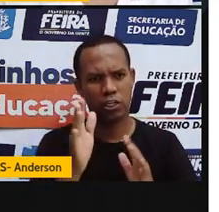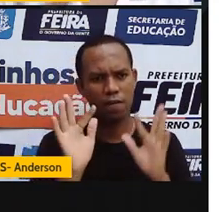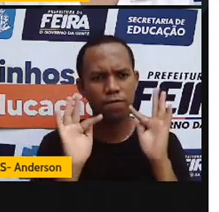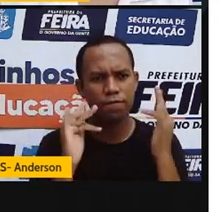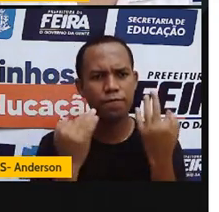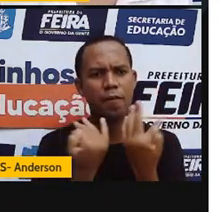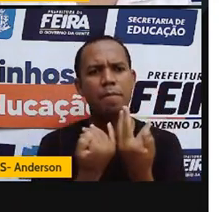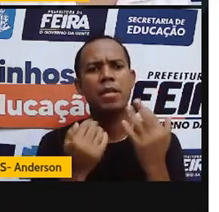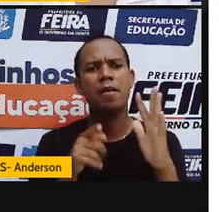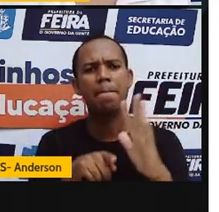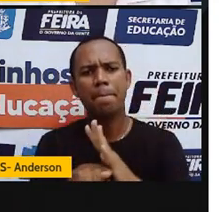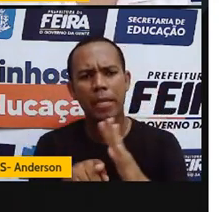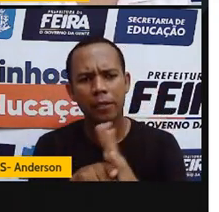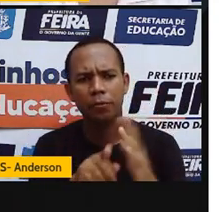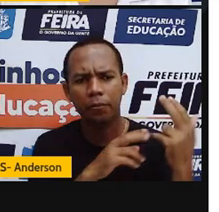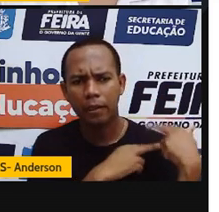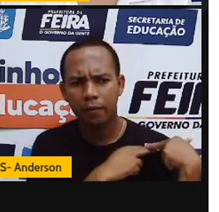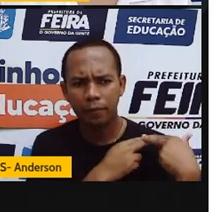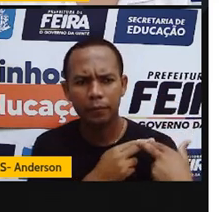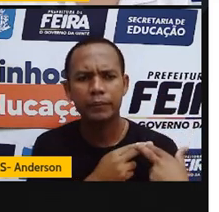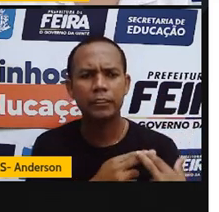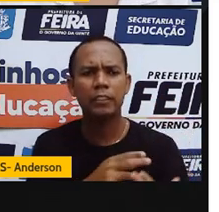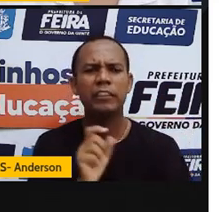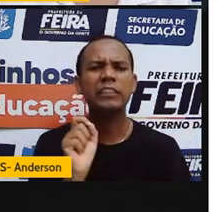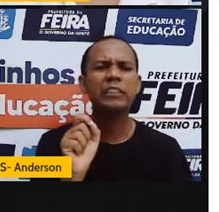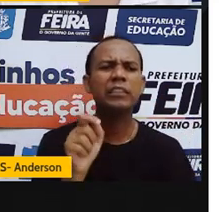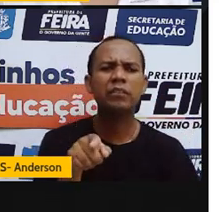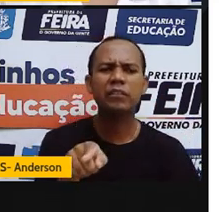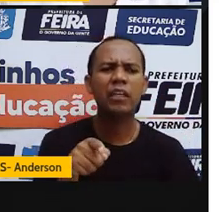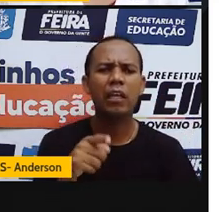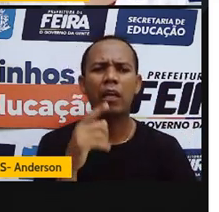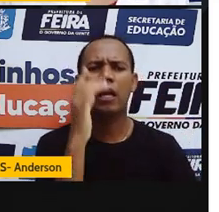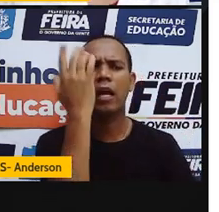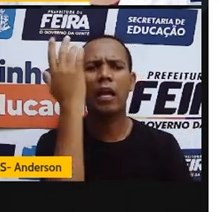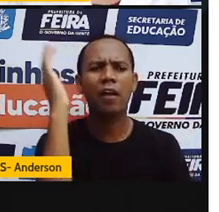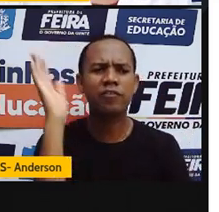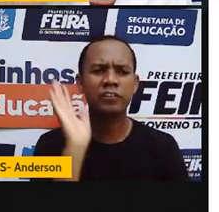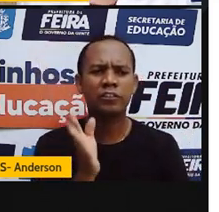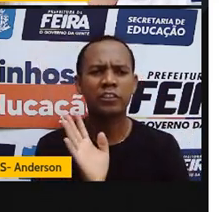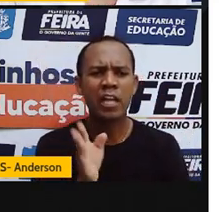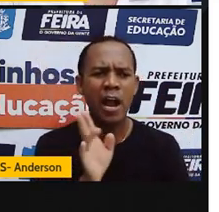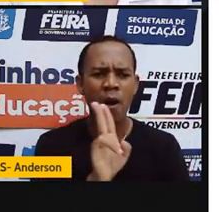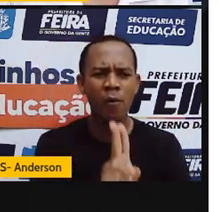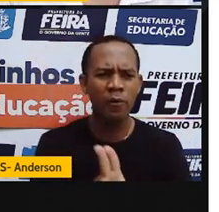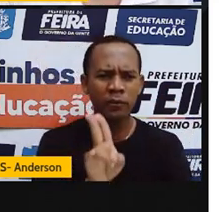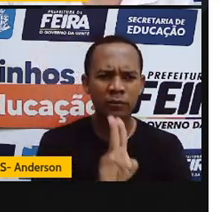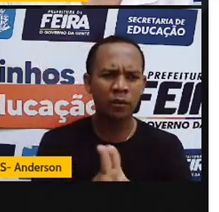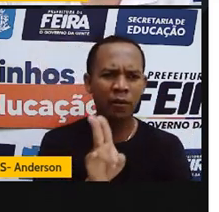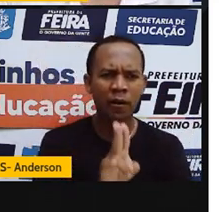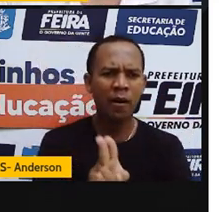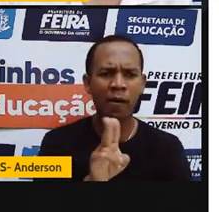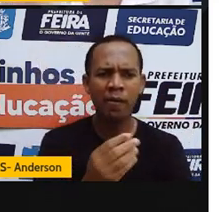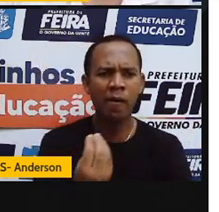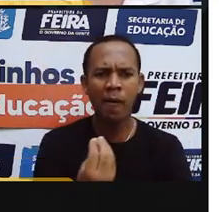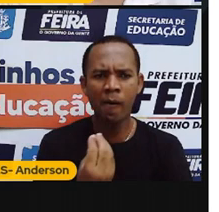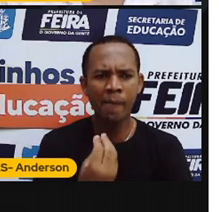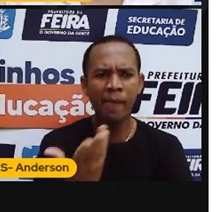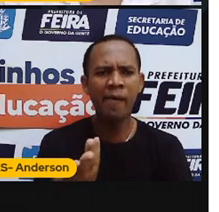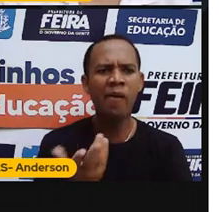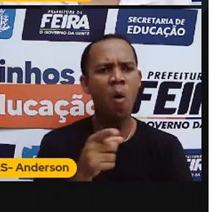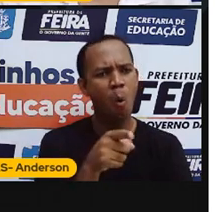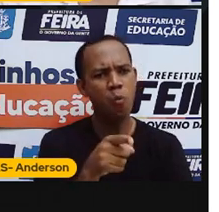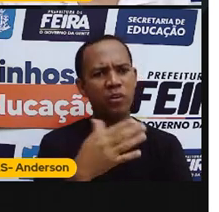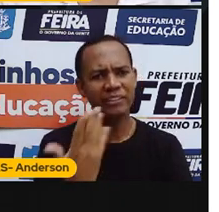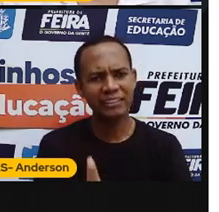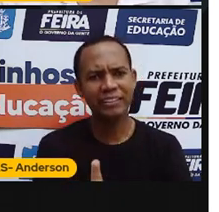você. Pergunta ao seu responsável se, né, ele não já deve ter utilizado o chá para alguma coisa, ou até você já